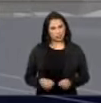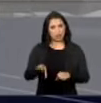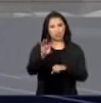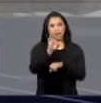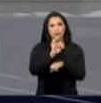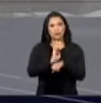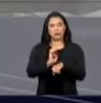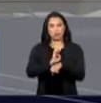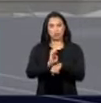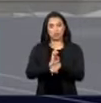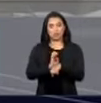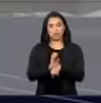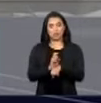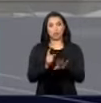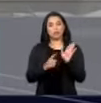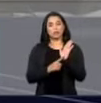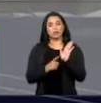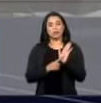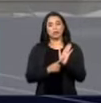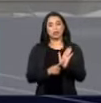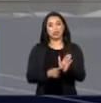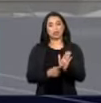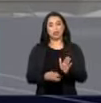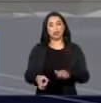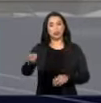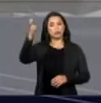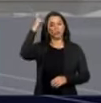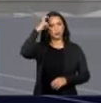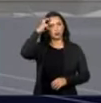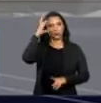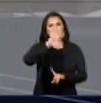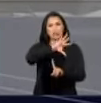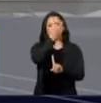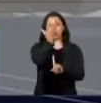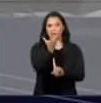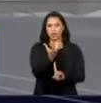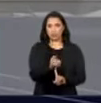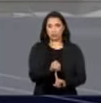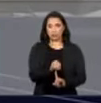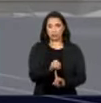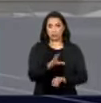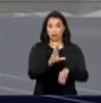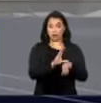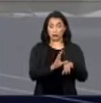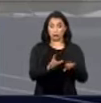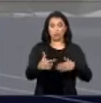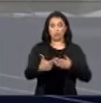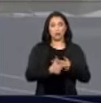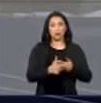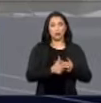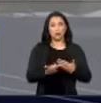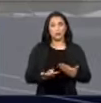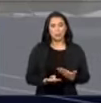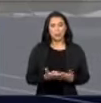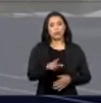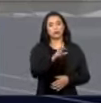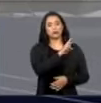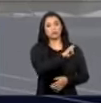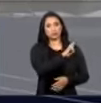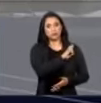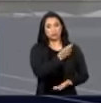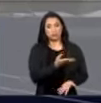para garantir a criação cultural artística, a Constituição designa papel de Estado a ser aferido por este Supremo Tribunal